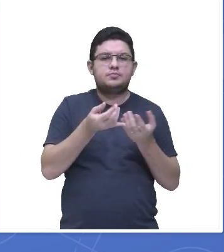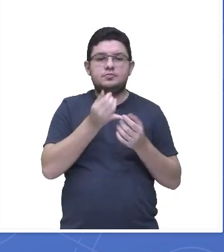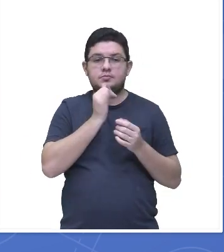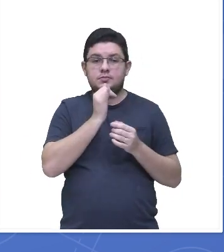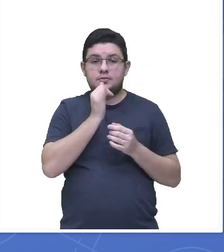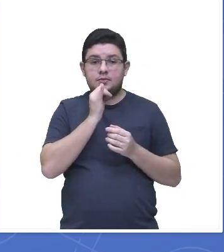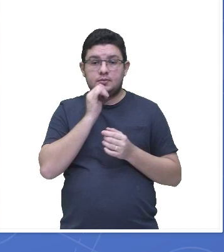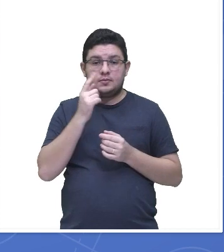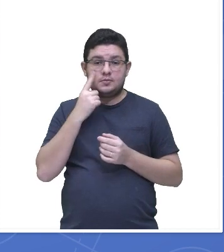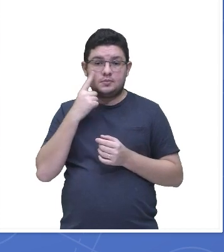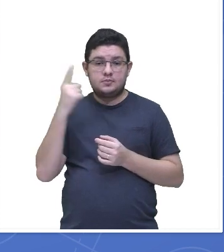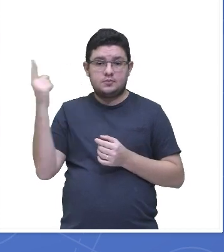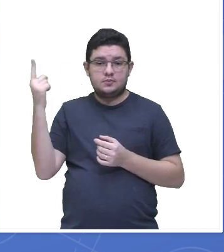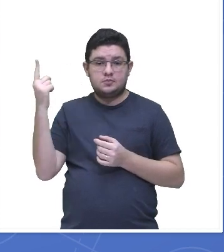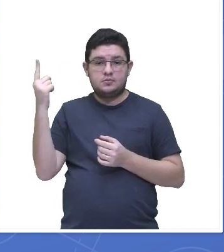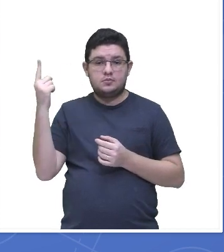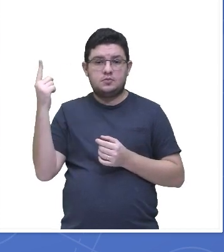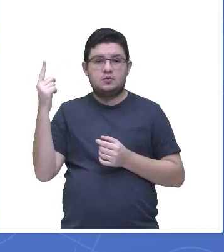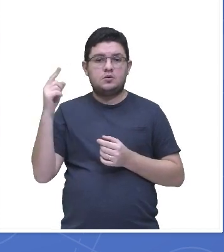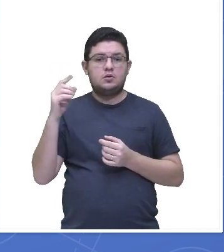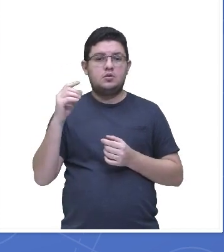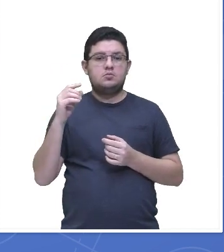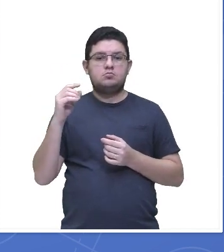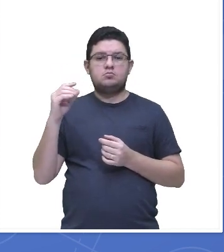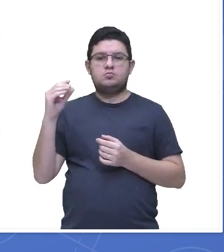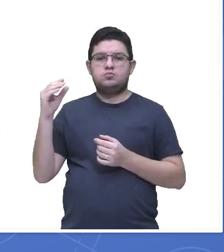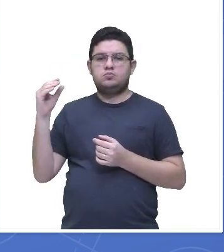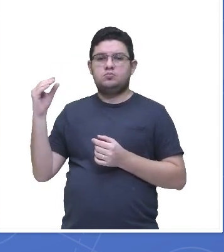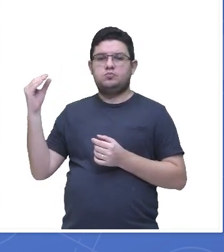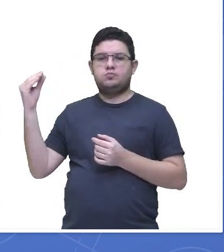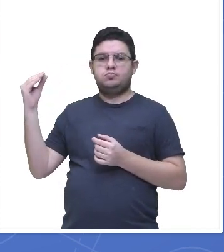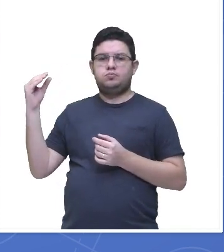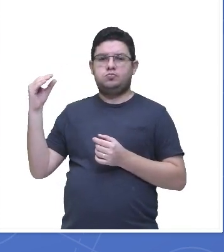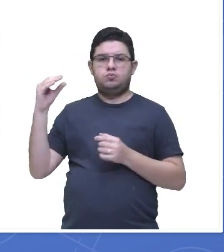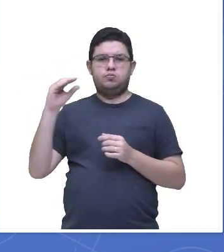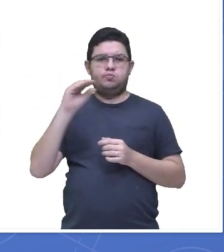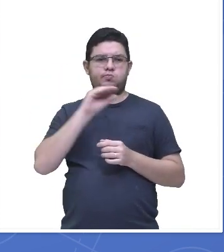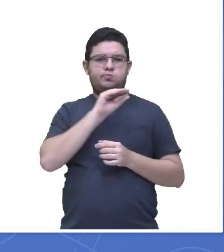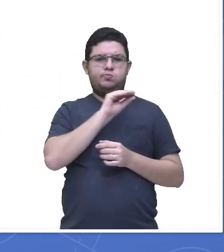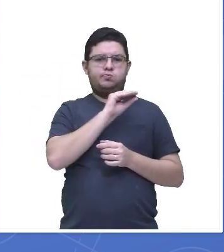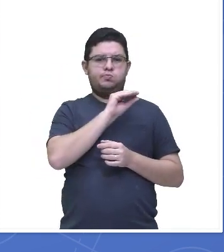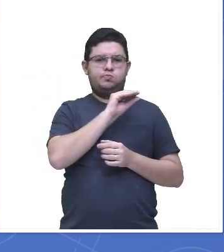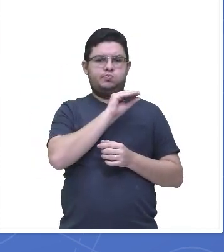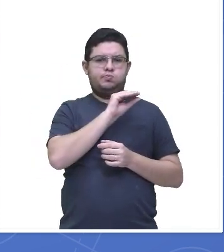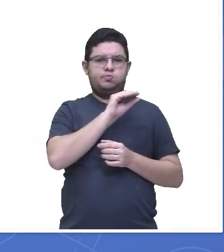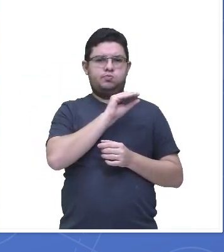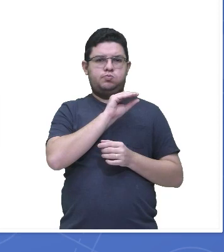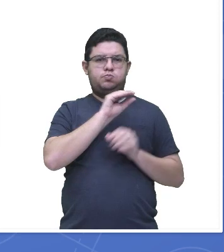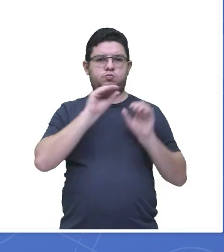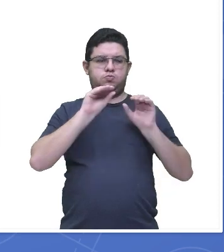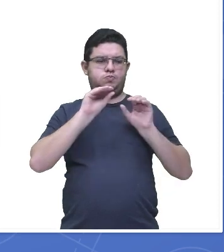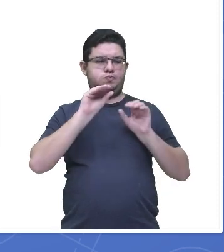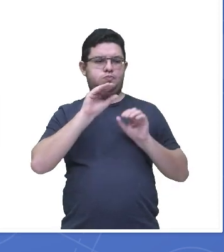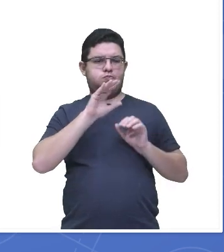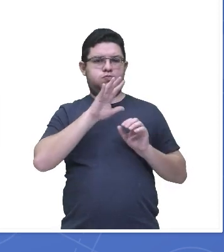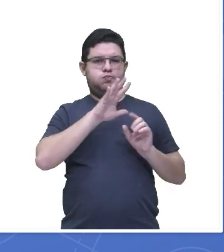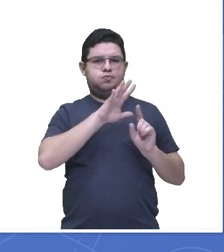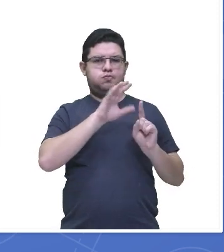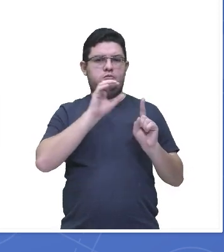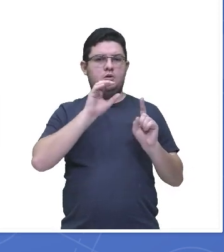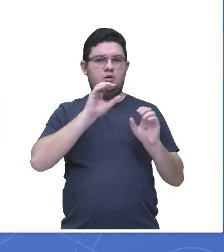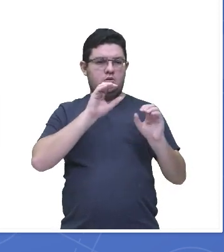que o Sol, ele irradia uma grande quantidade de energia para a Terra. O Sol é a única fonte de energia do nosso